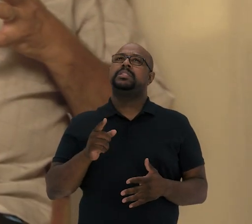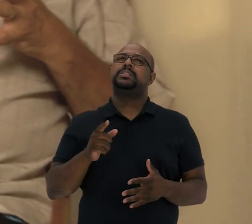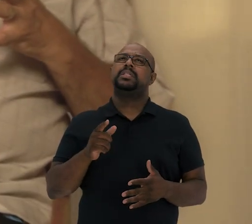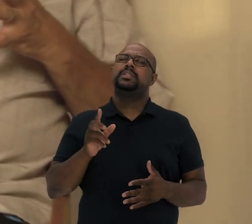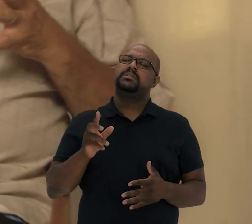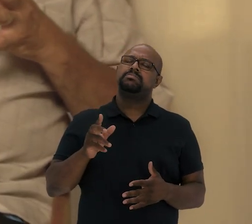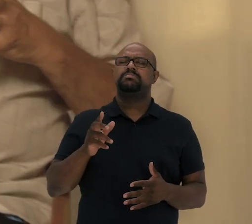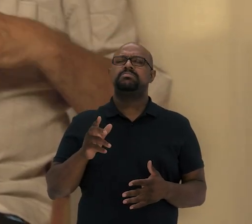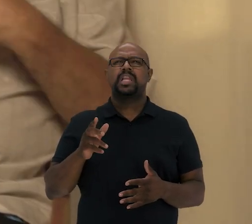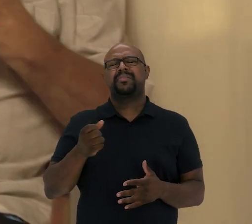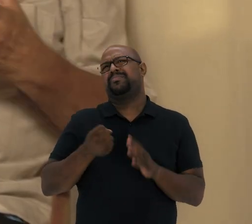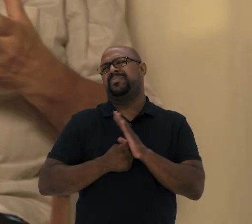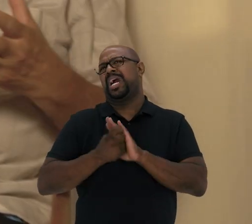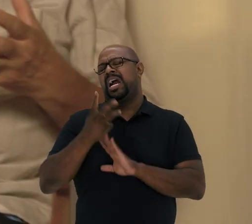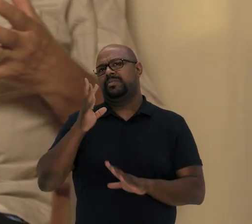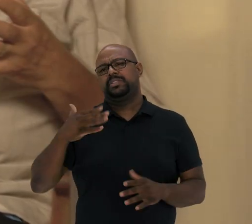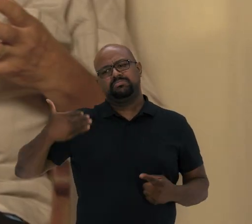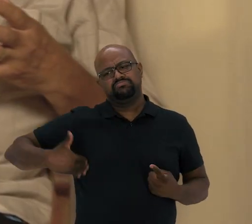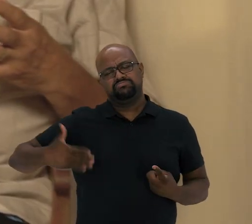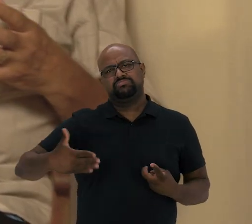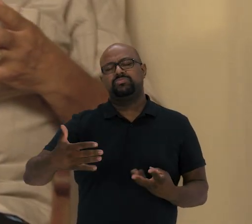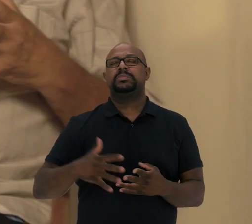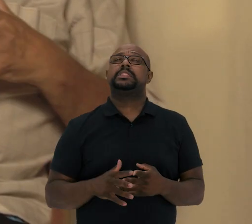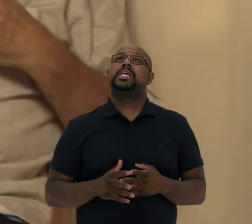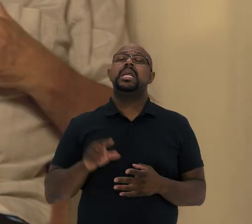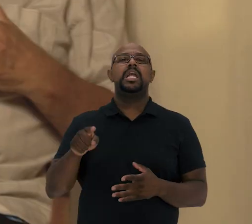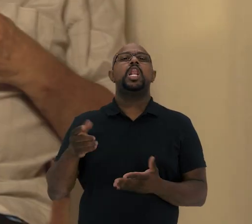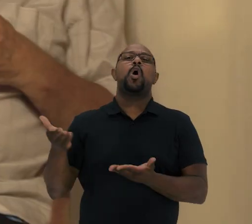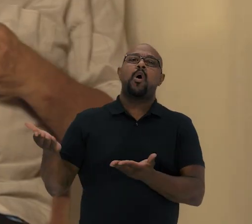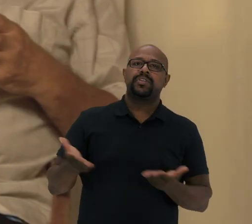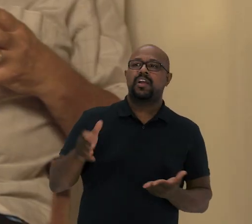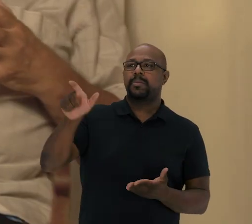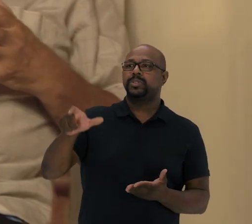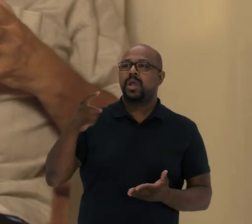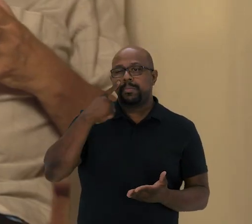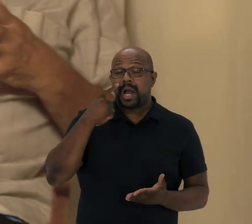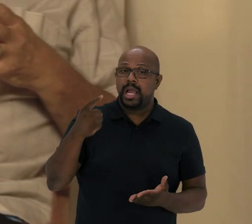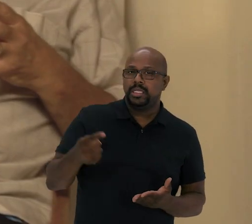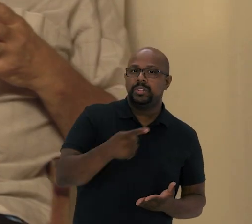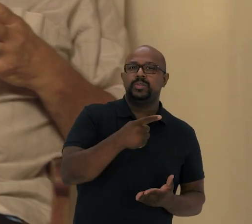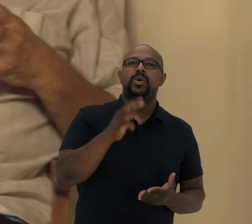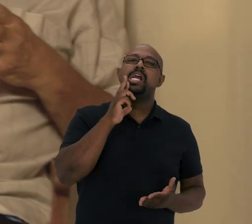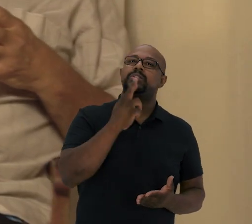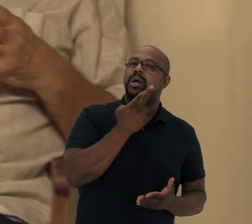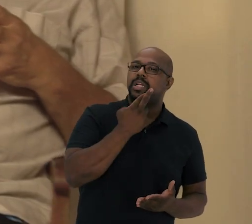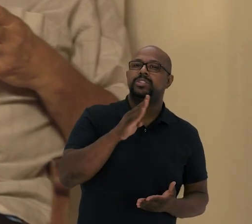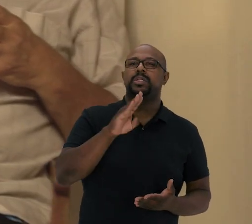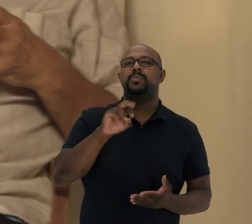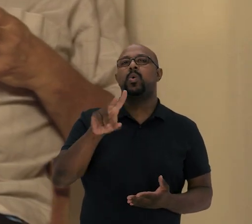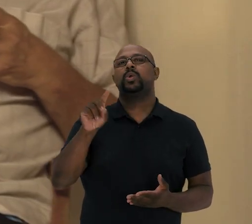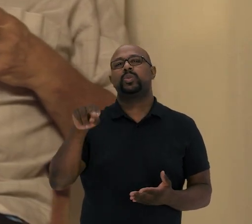mas ele seguidamente, uma palavra melhor, seguidamente ele convidava o freguês para ir no